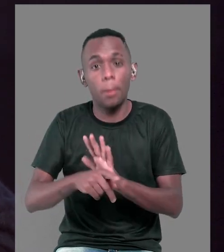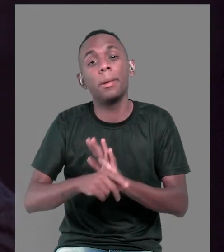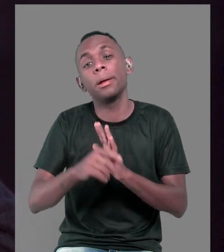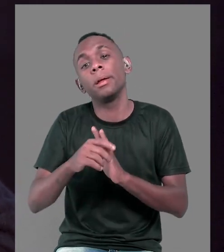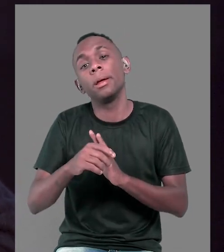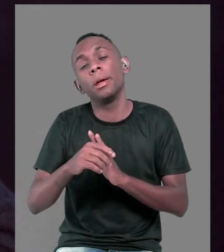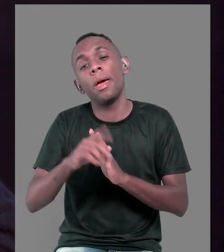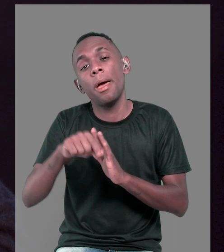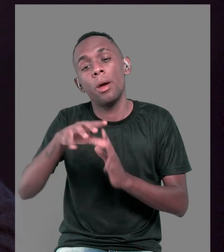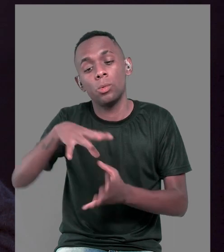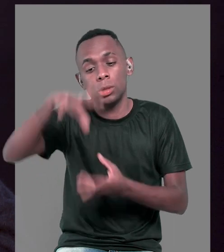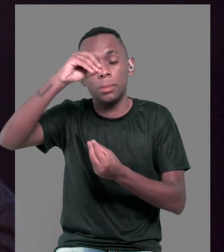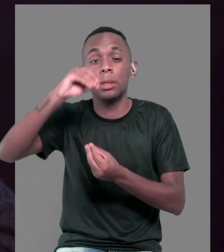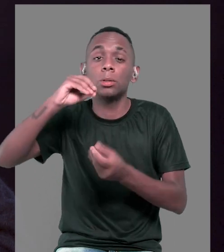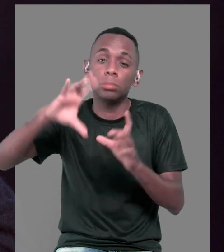linguagem.